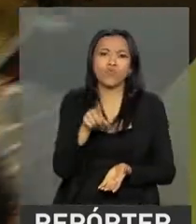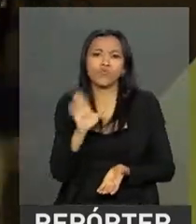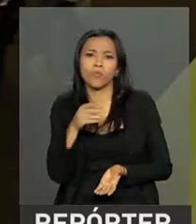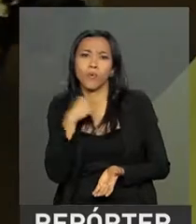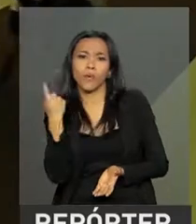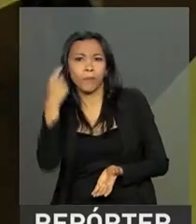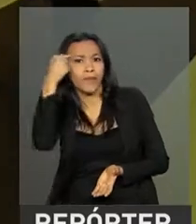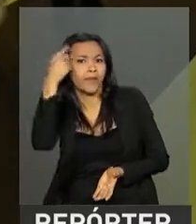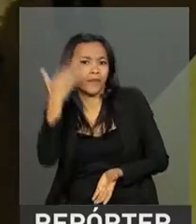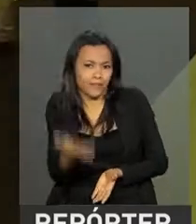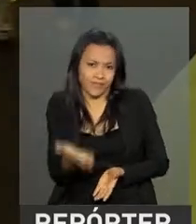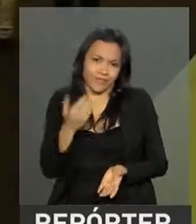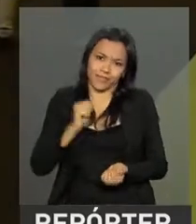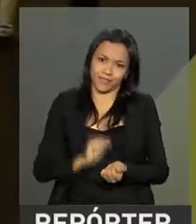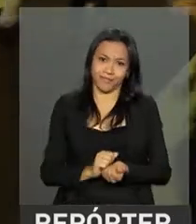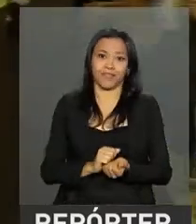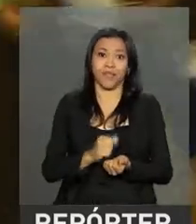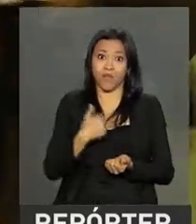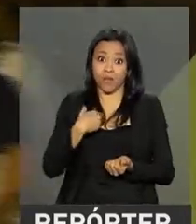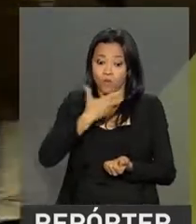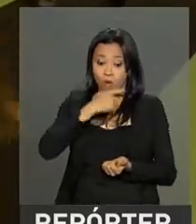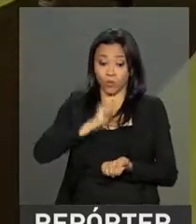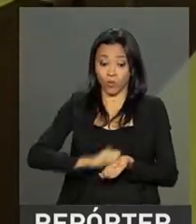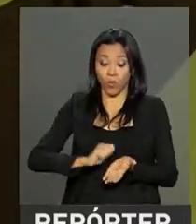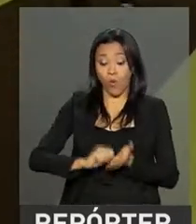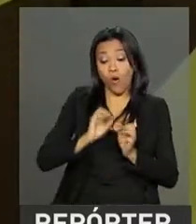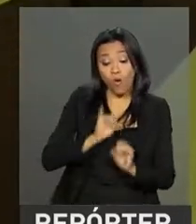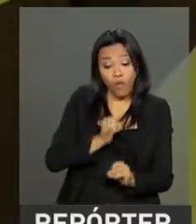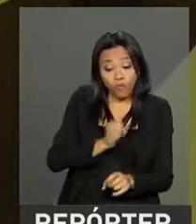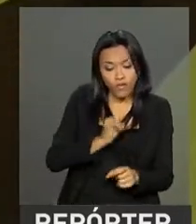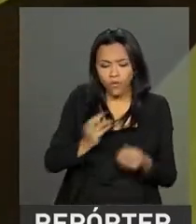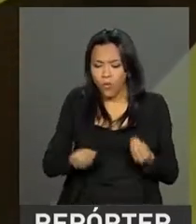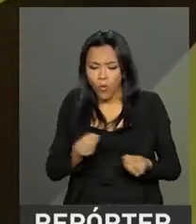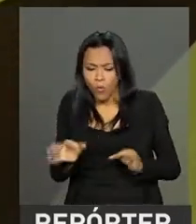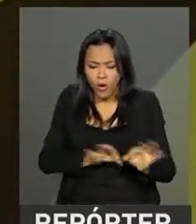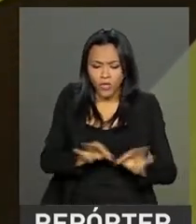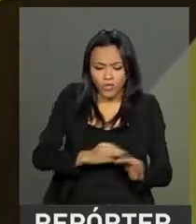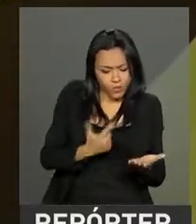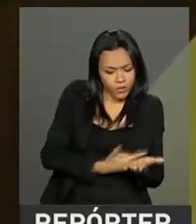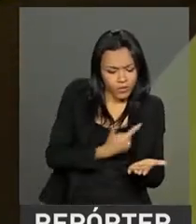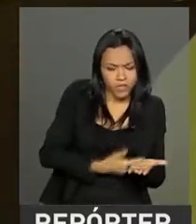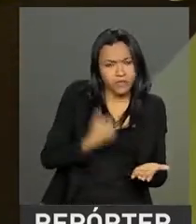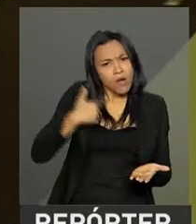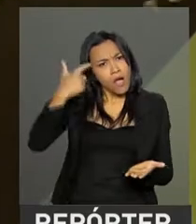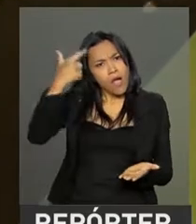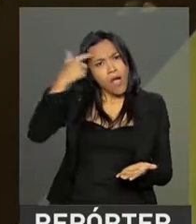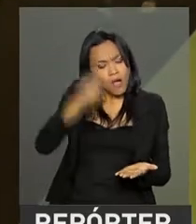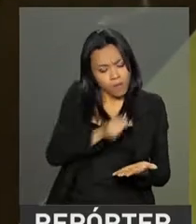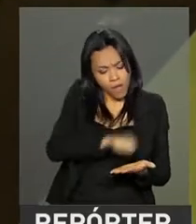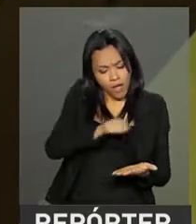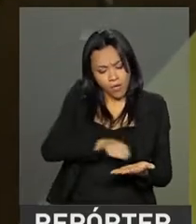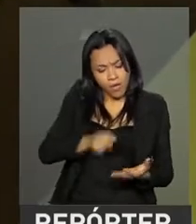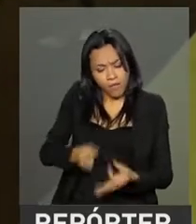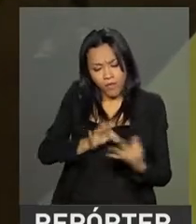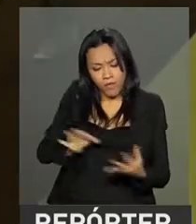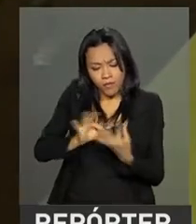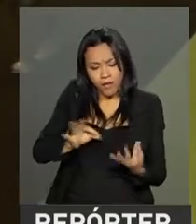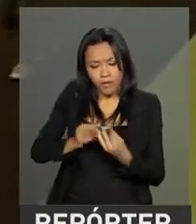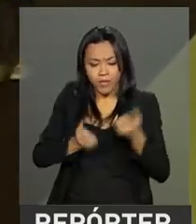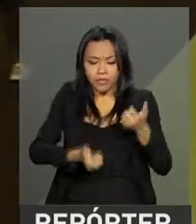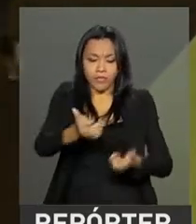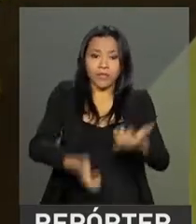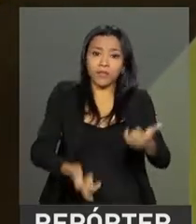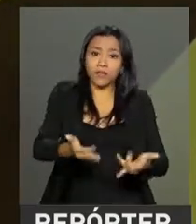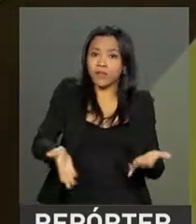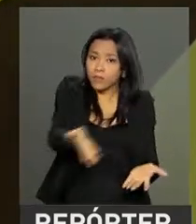Então vê um autor que conversa com elas e vai contando como que um livro nasce, aproxima a criança não só do autor,